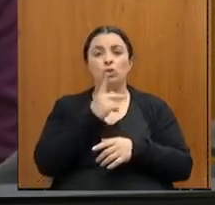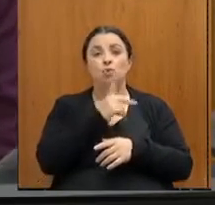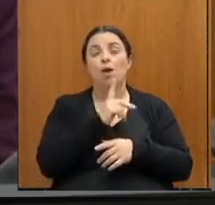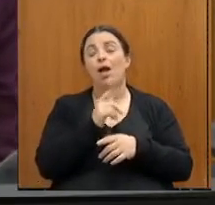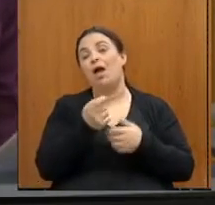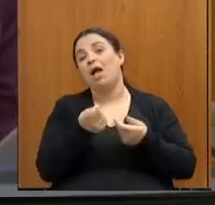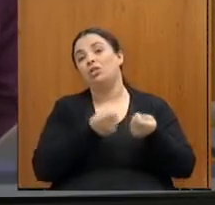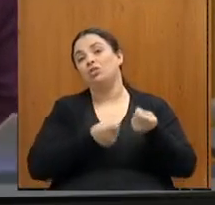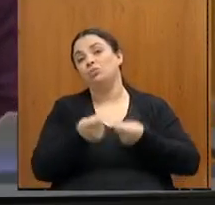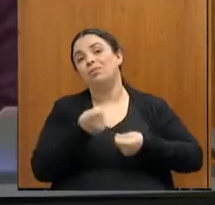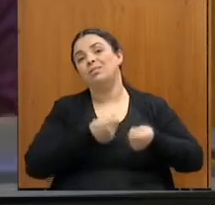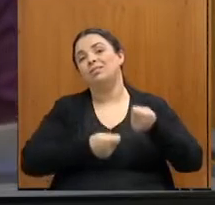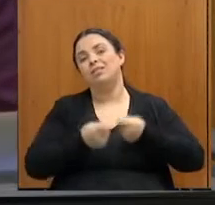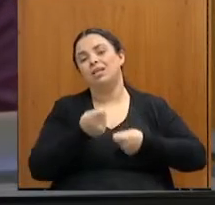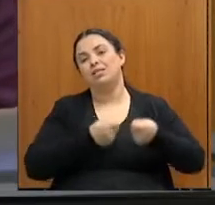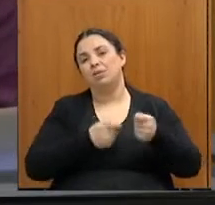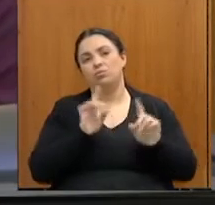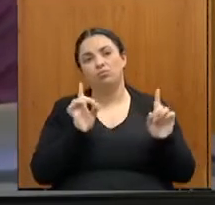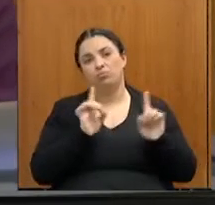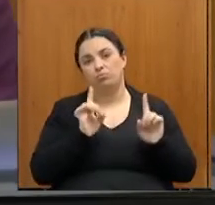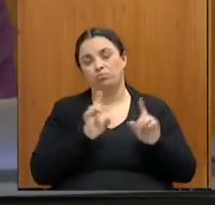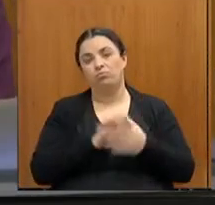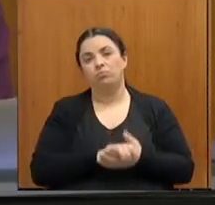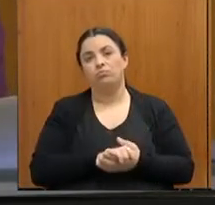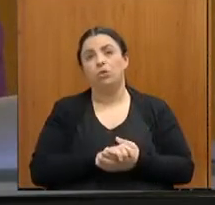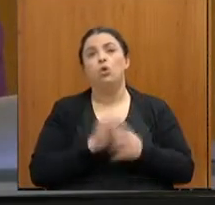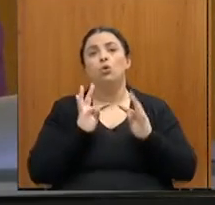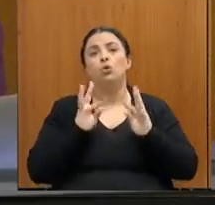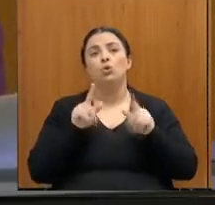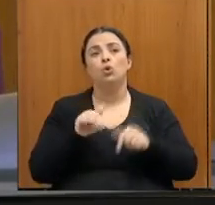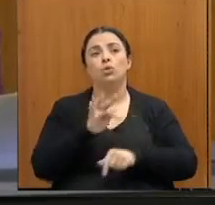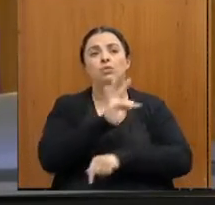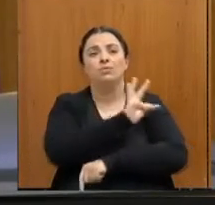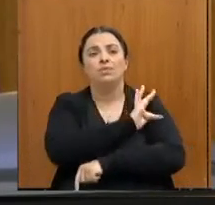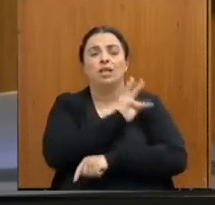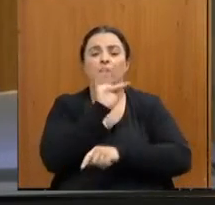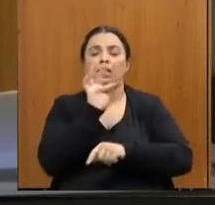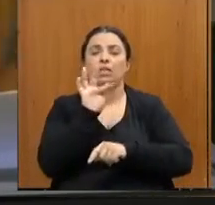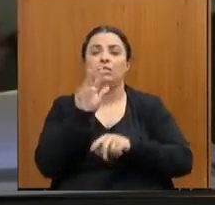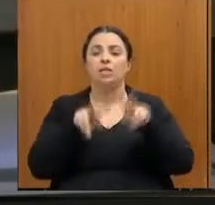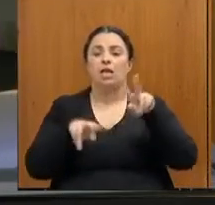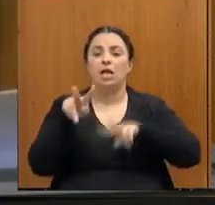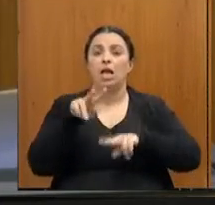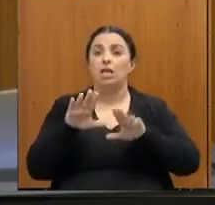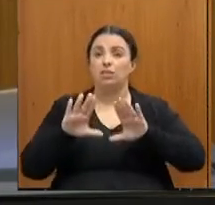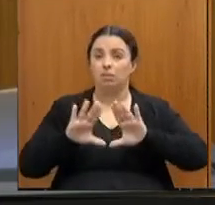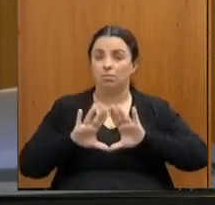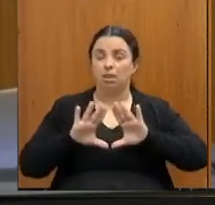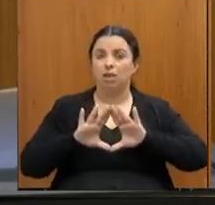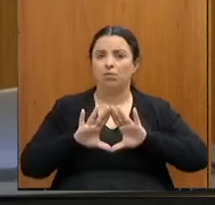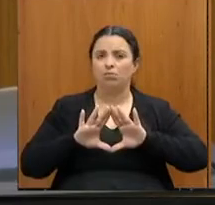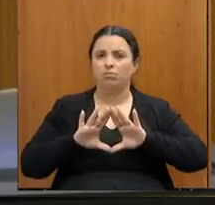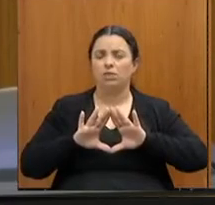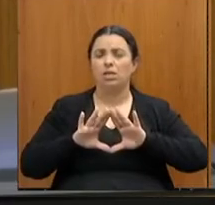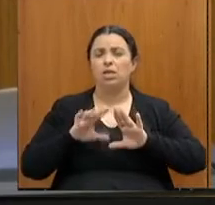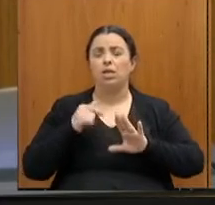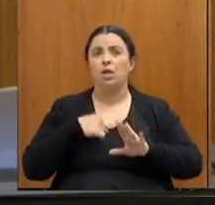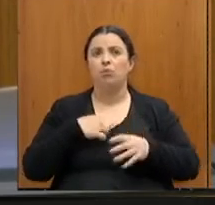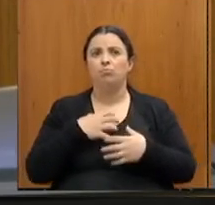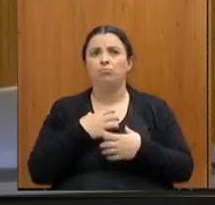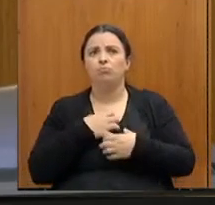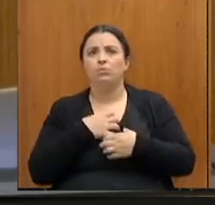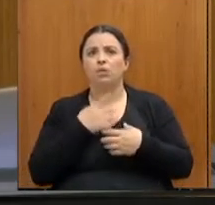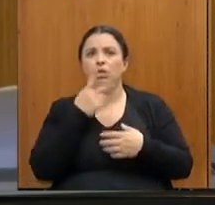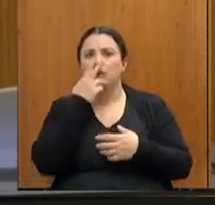administração eu acompanhei todos os assembleias fiscaliza da Cemig é mensagem minha sensação é de que